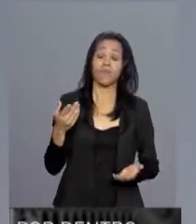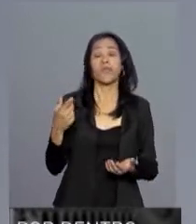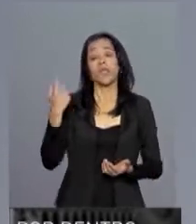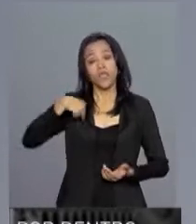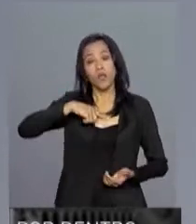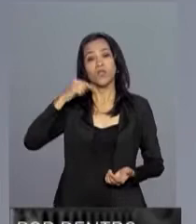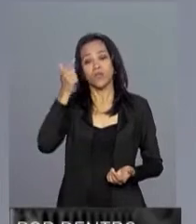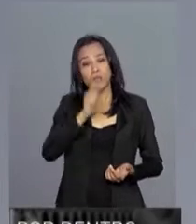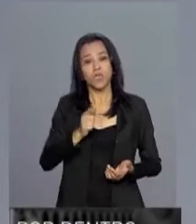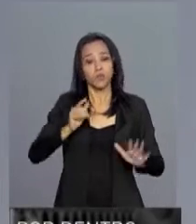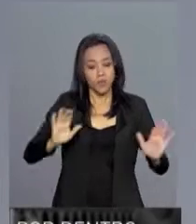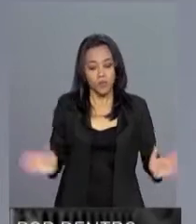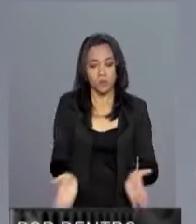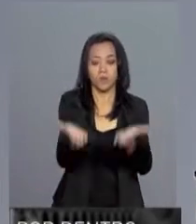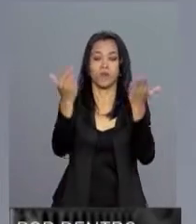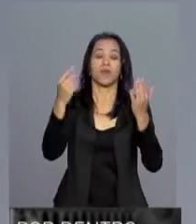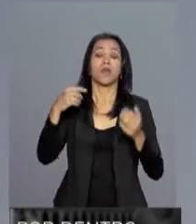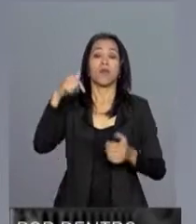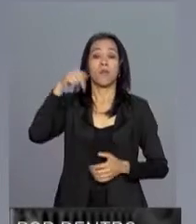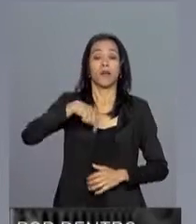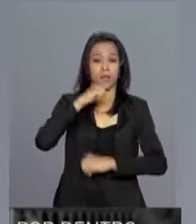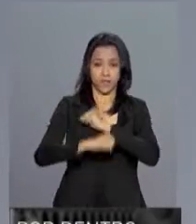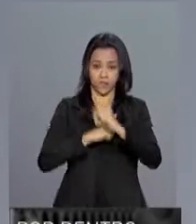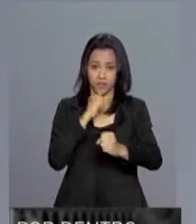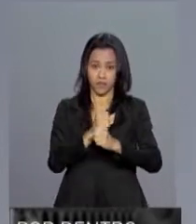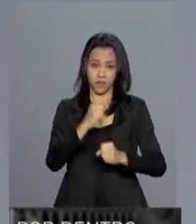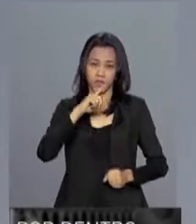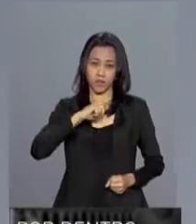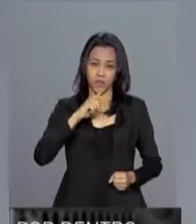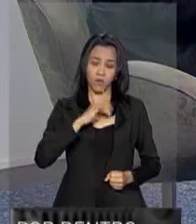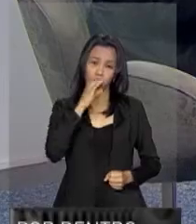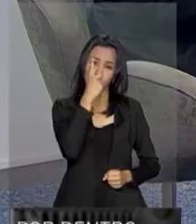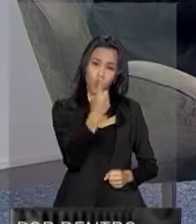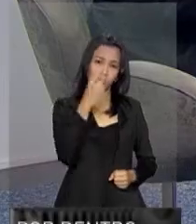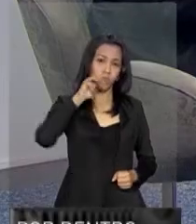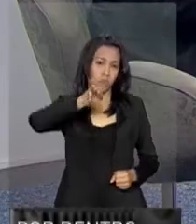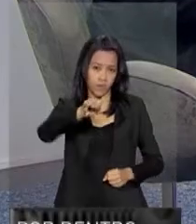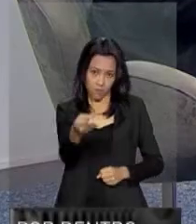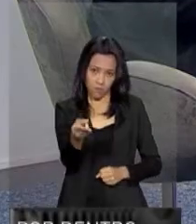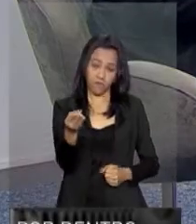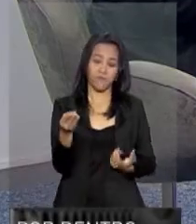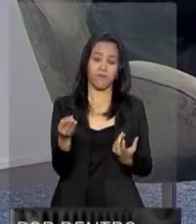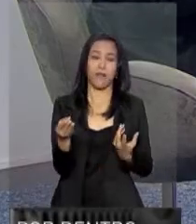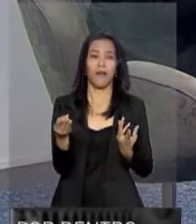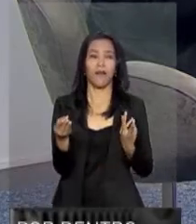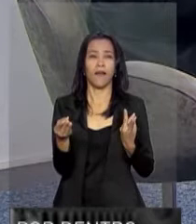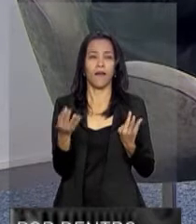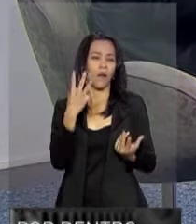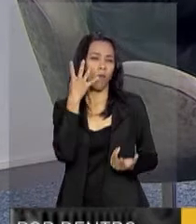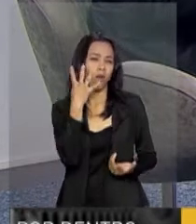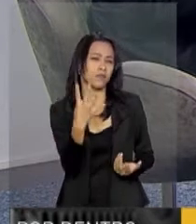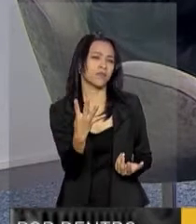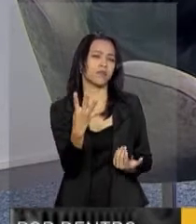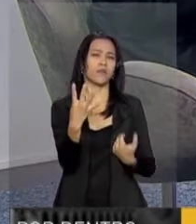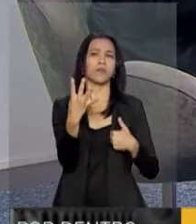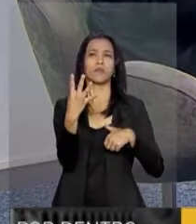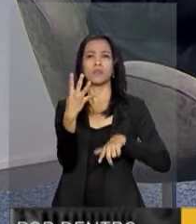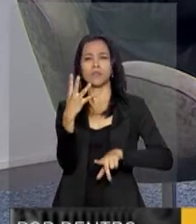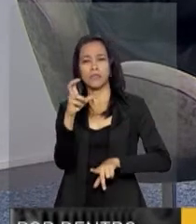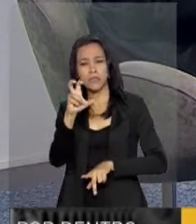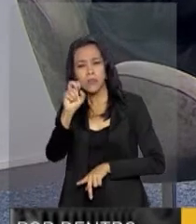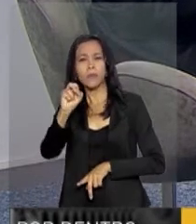lei para este ano nós temos aí a previsão de 1 bilhão é 450